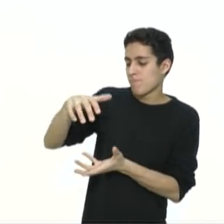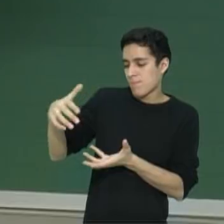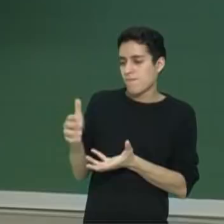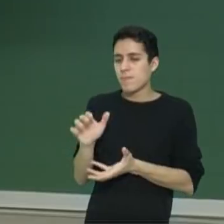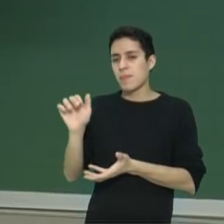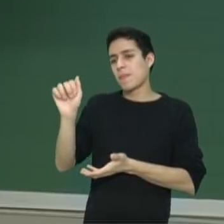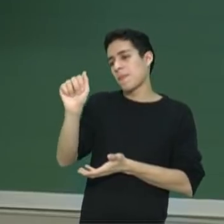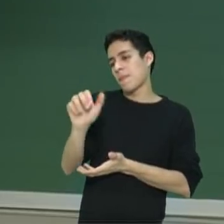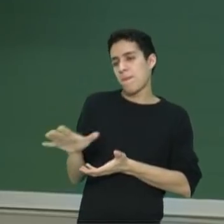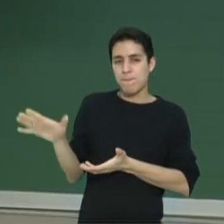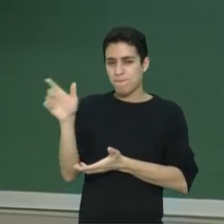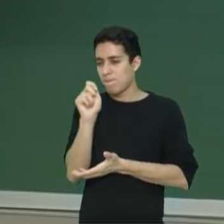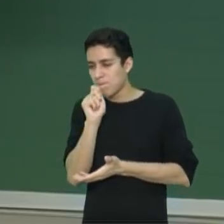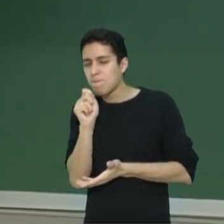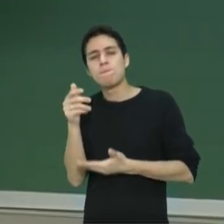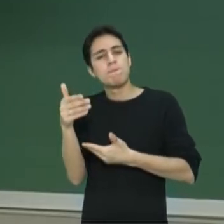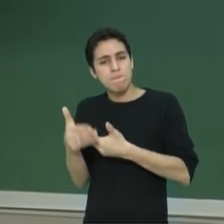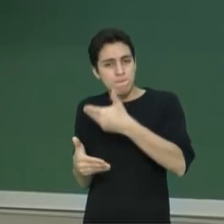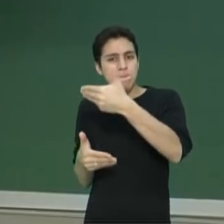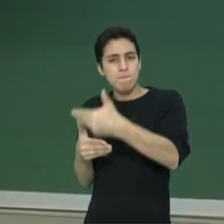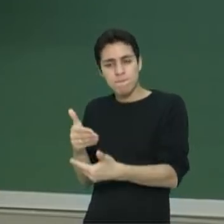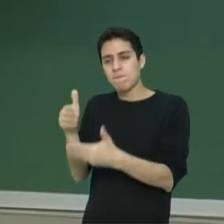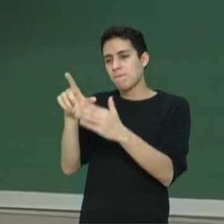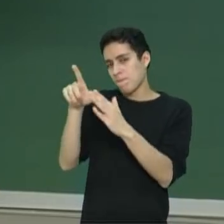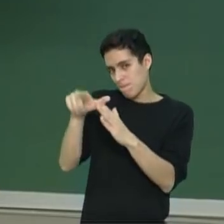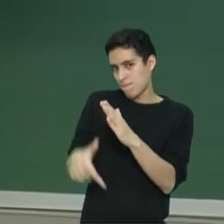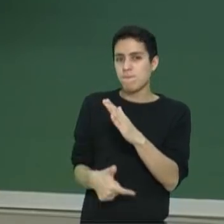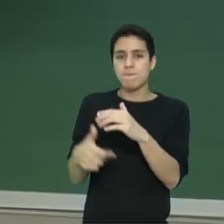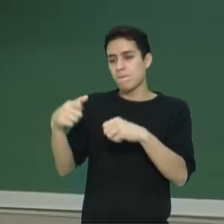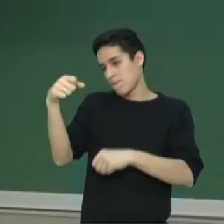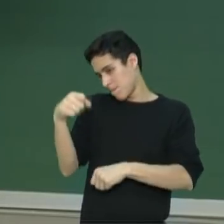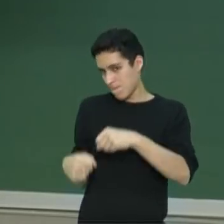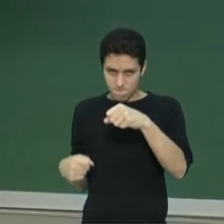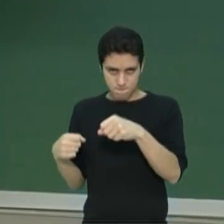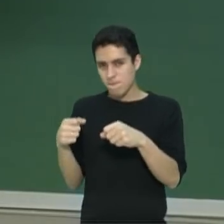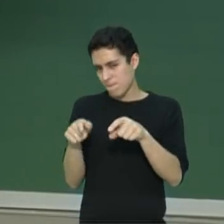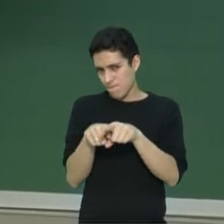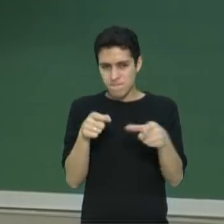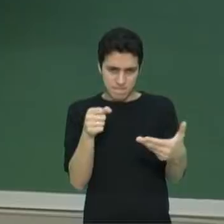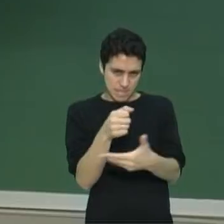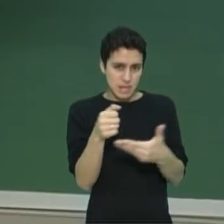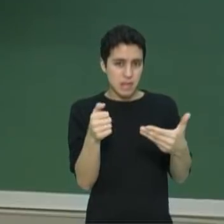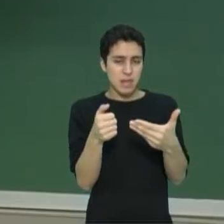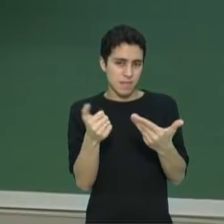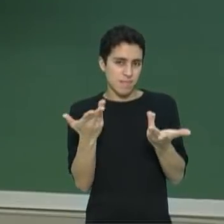Coincidentemente também desenvolveu uma industrialização tardia ou periférica.